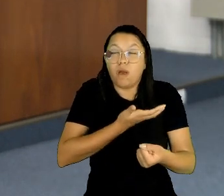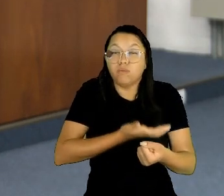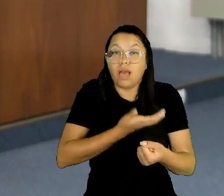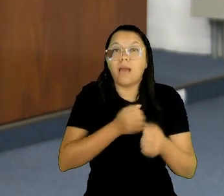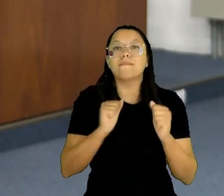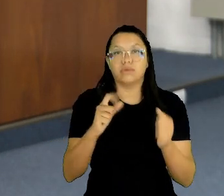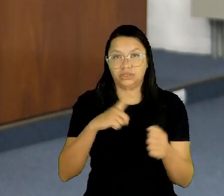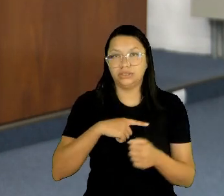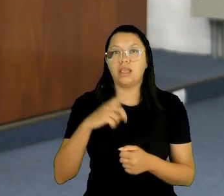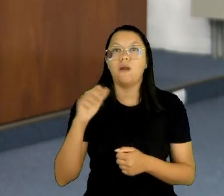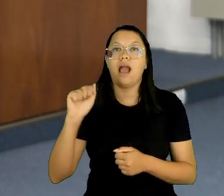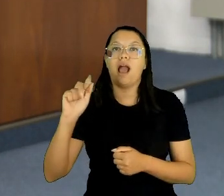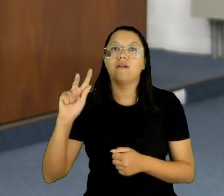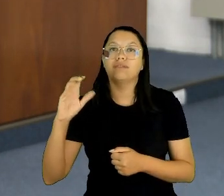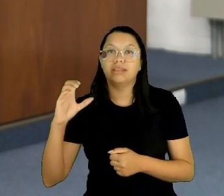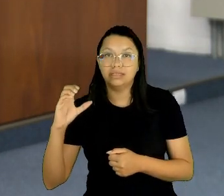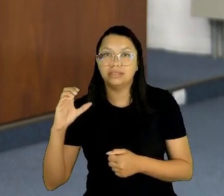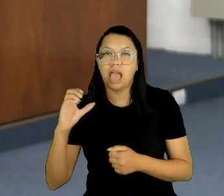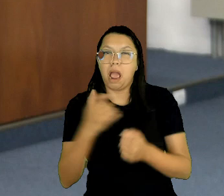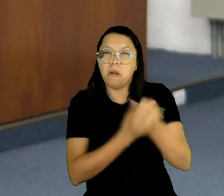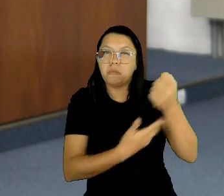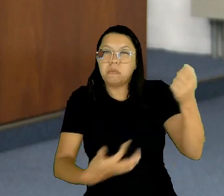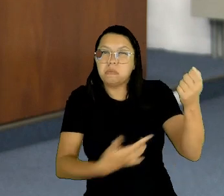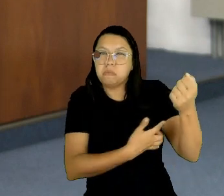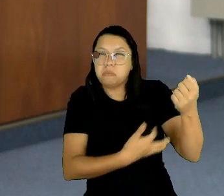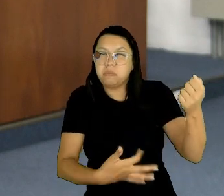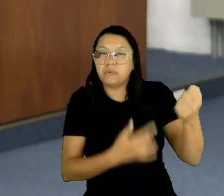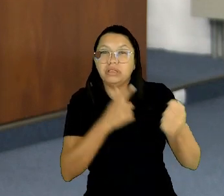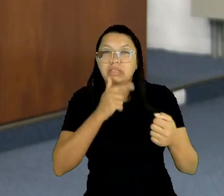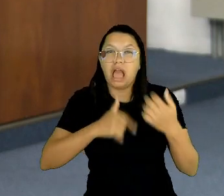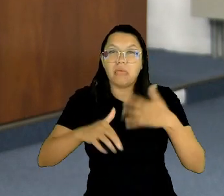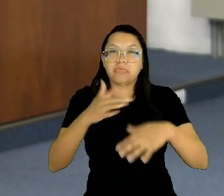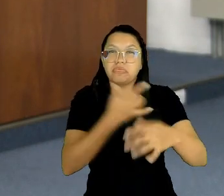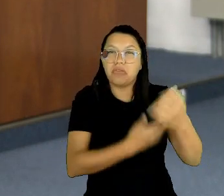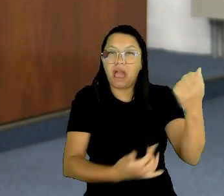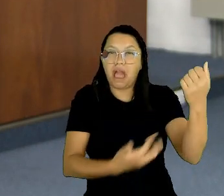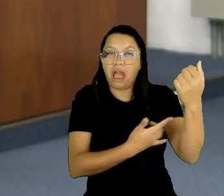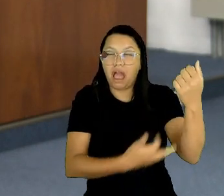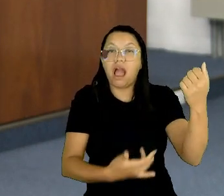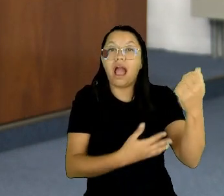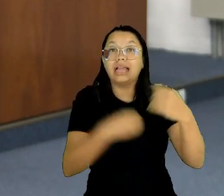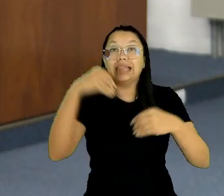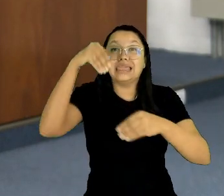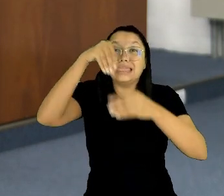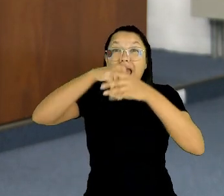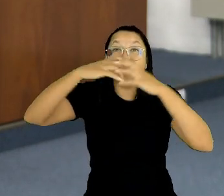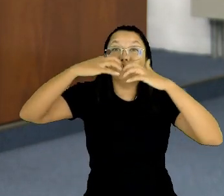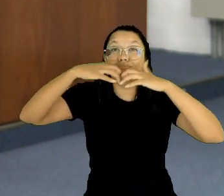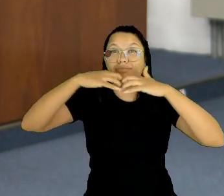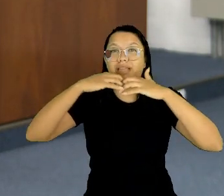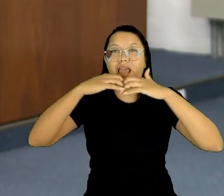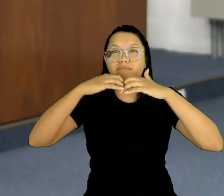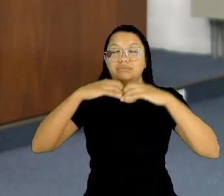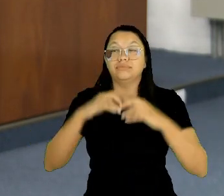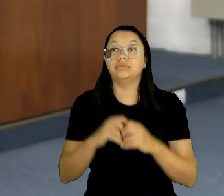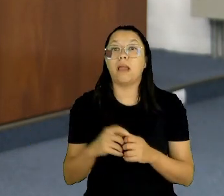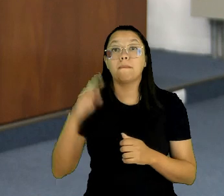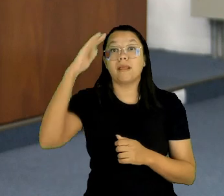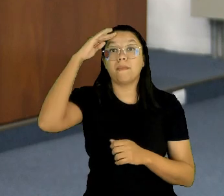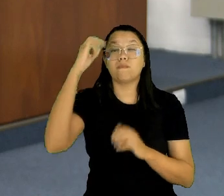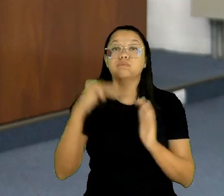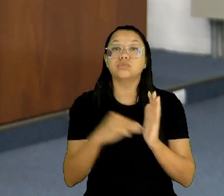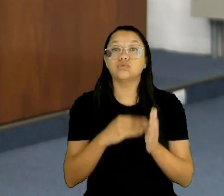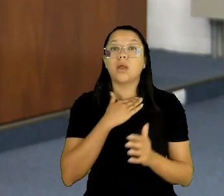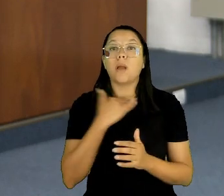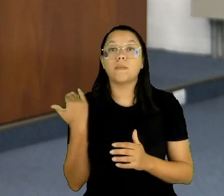o que a gente chama desse AVC hemorrágico, que é quando sai sangue e acontece esse extravasamento de sangue dentro do cérebro. E